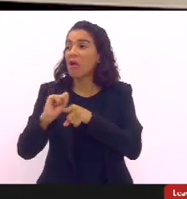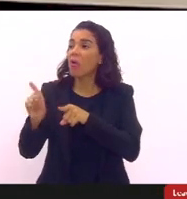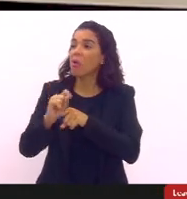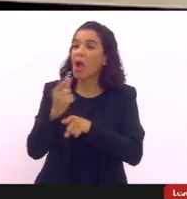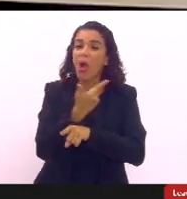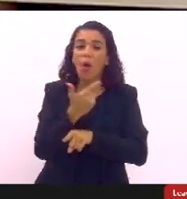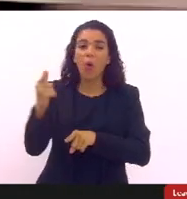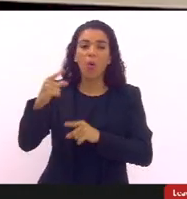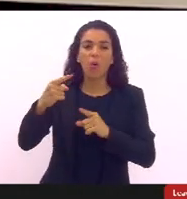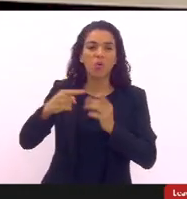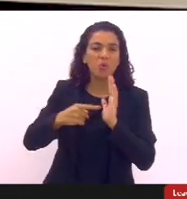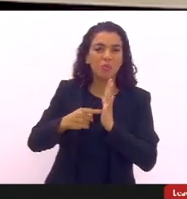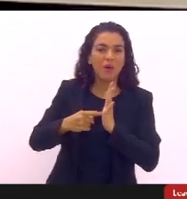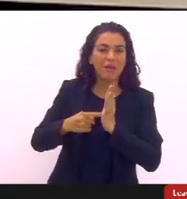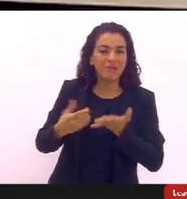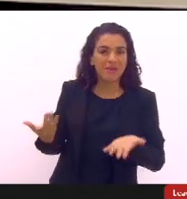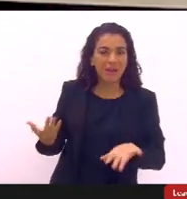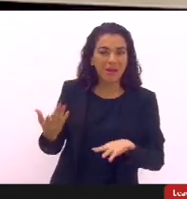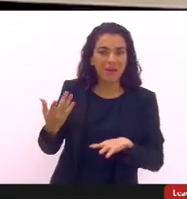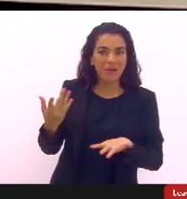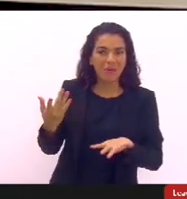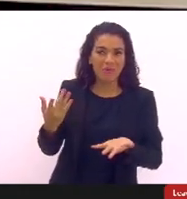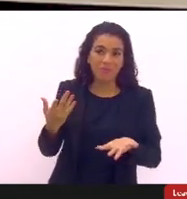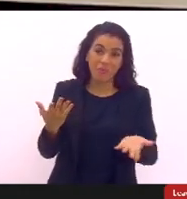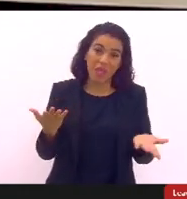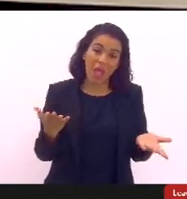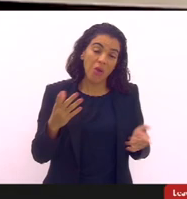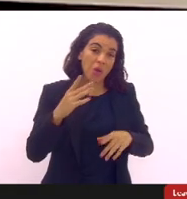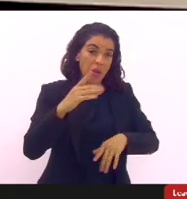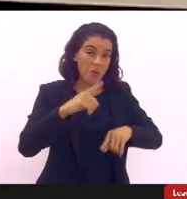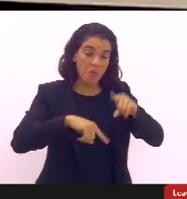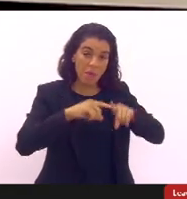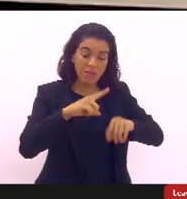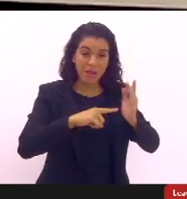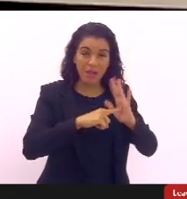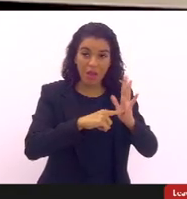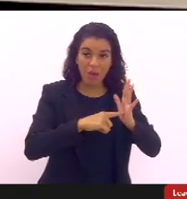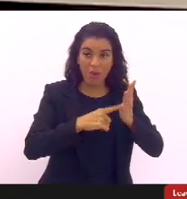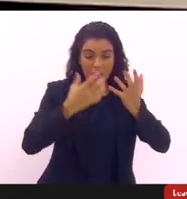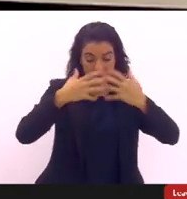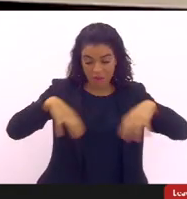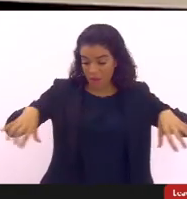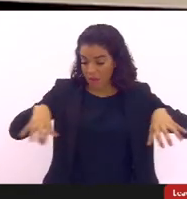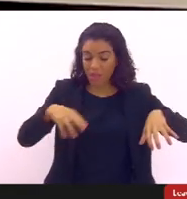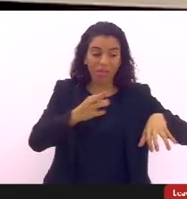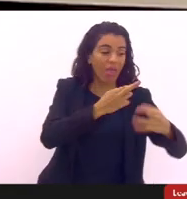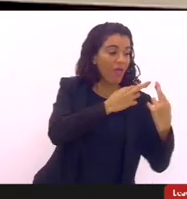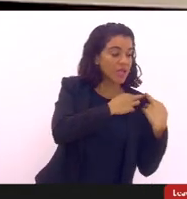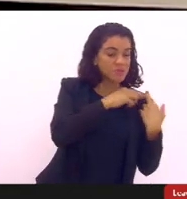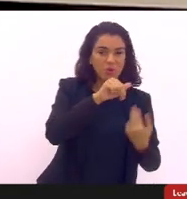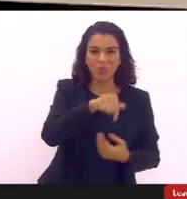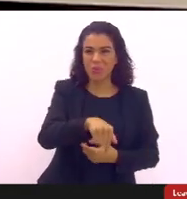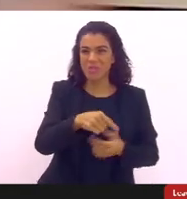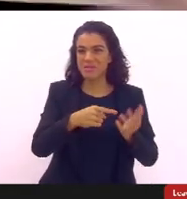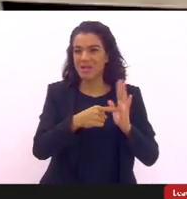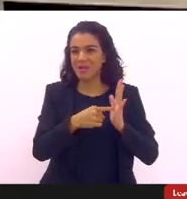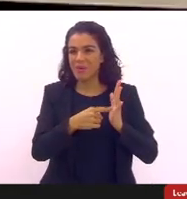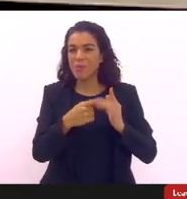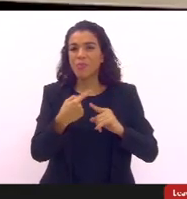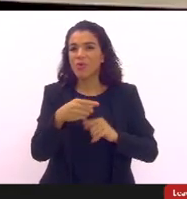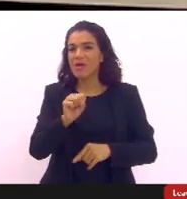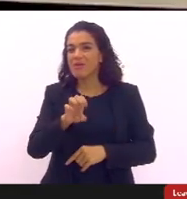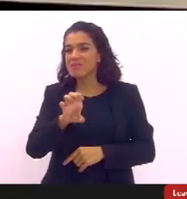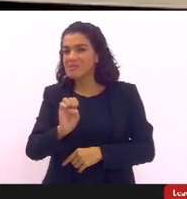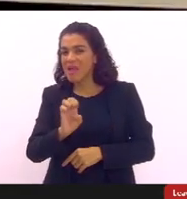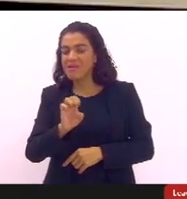outro. Né? Pode ser que já tenha sido condenado. Agora, é um equipamento da SEAP. Essa divisão de quem responde por esse equipamento, por que que a SES vem